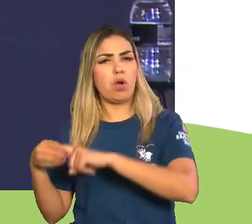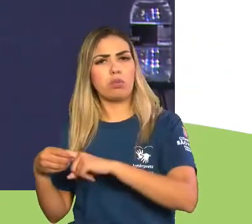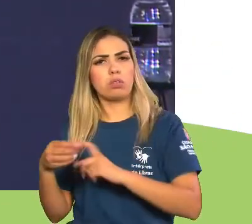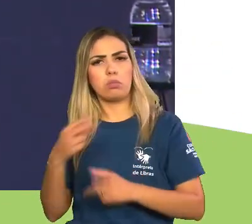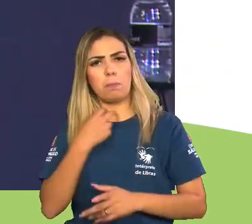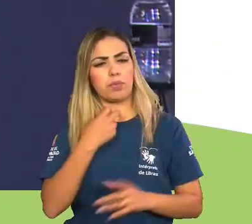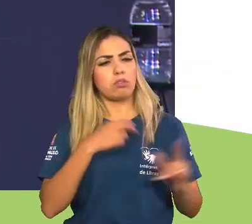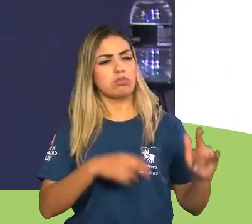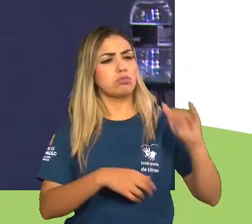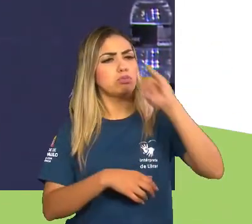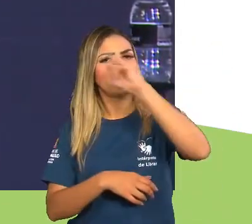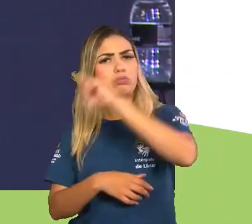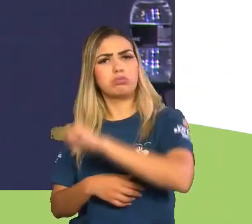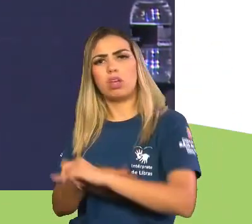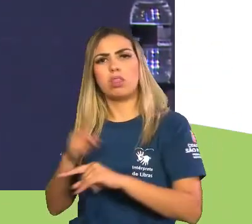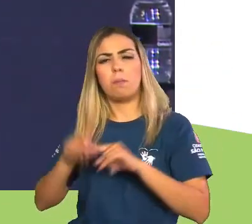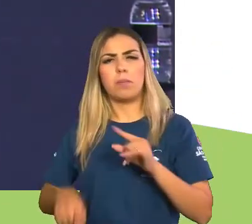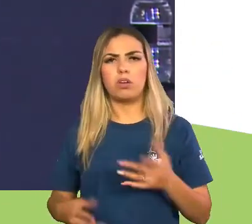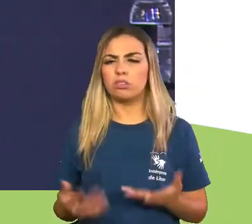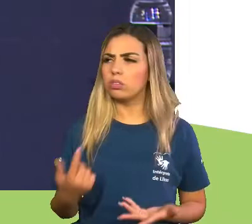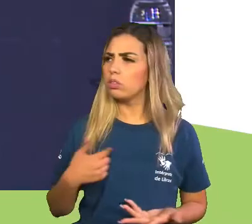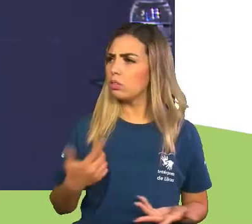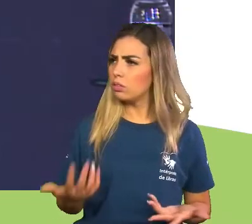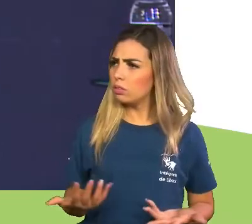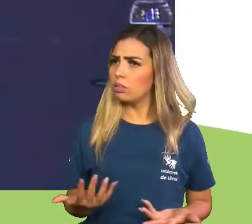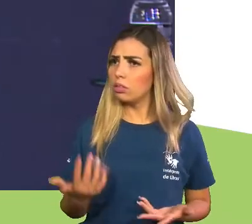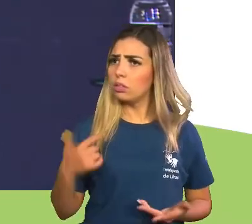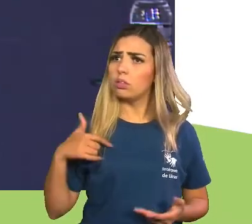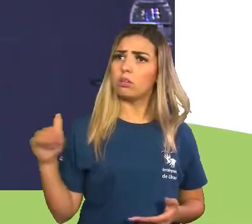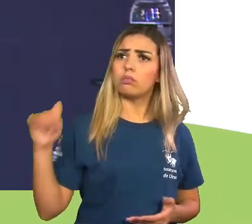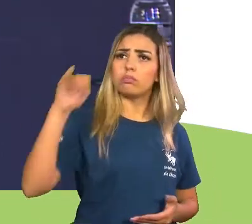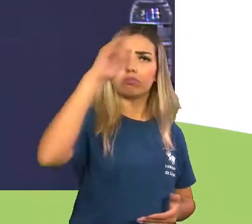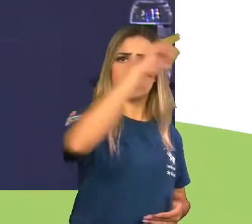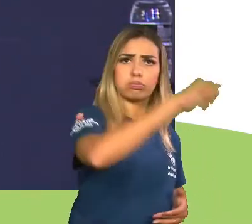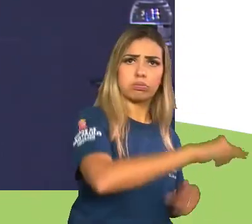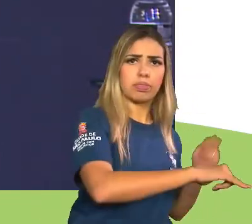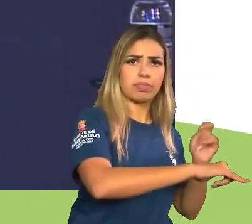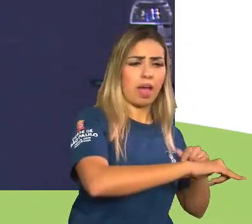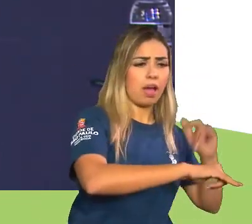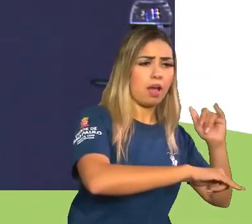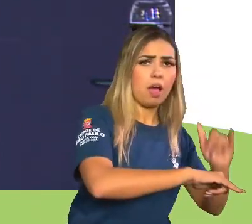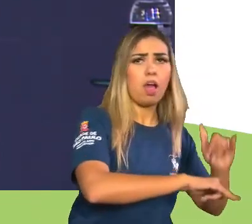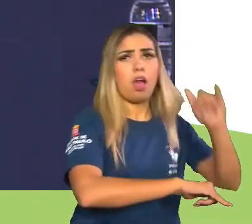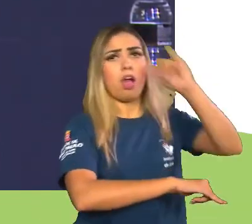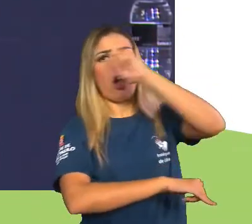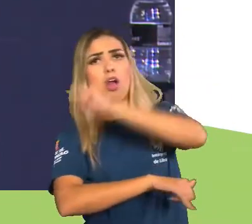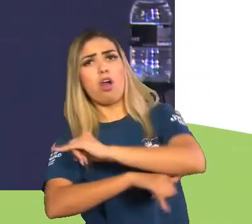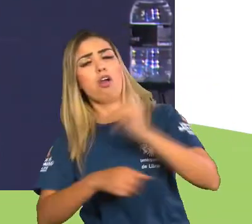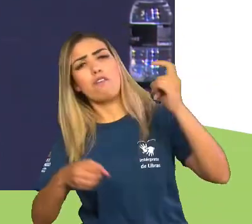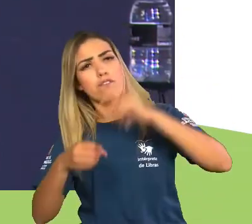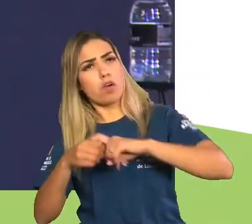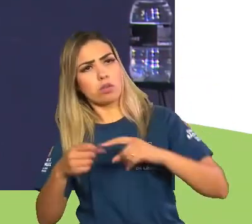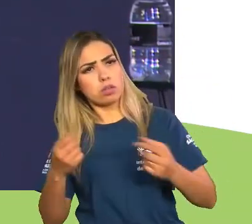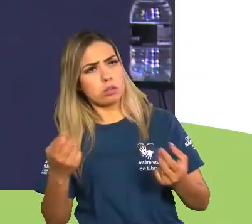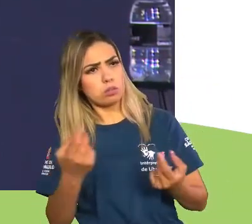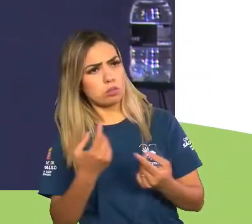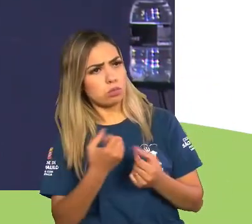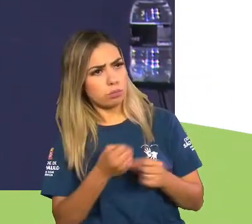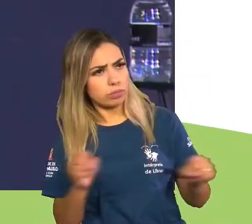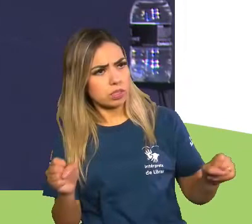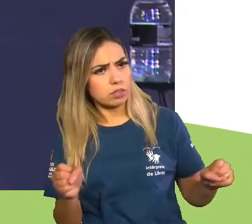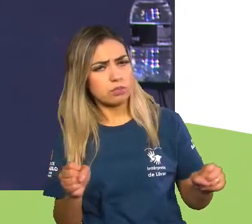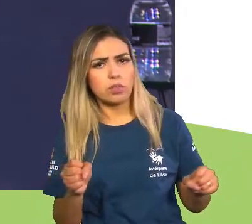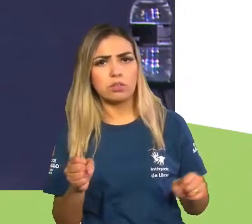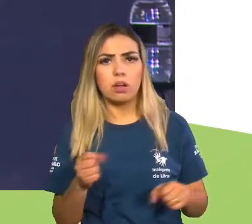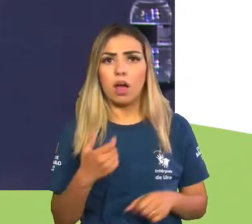voltar? Entendeu? Eu falava, gente, a gente veio. Como é que agora vai ser todo mundo contaminado? Não foi antes? Foi um